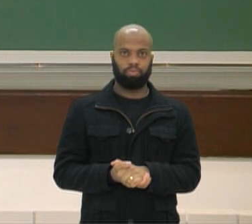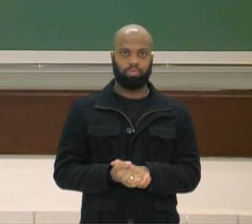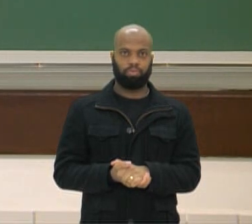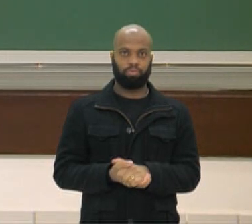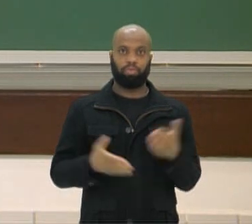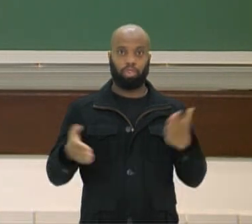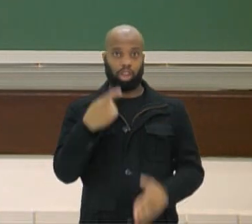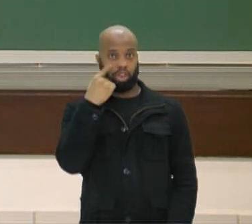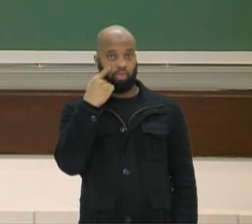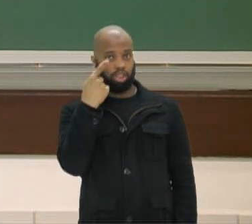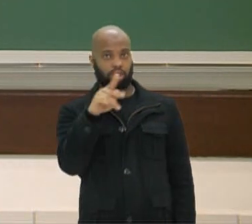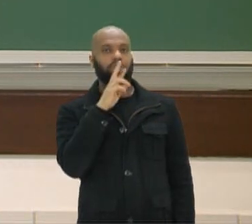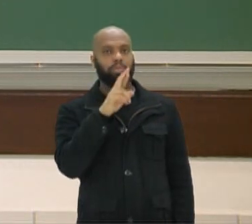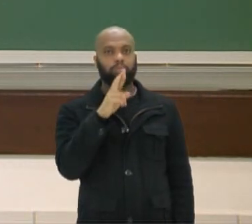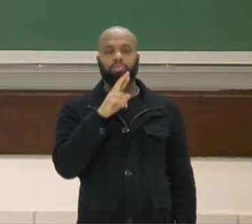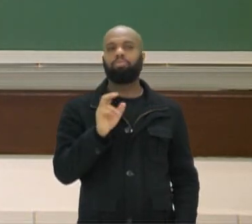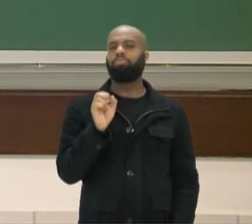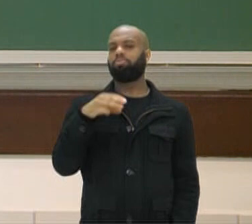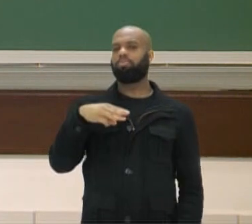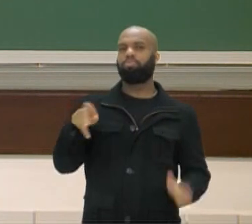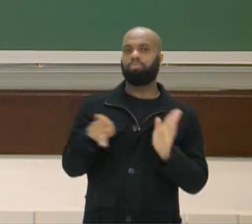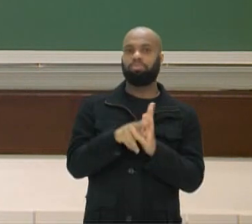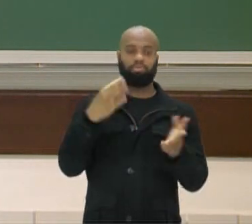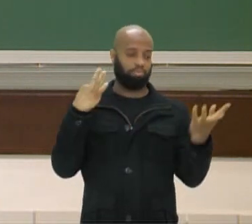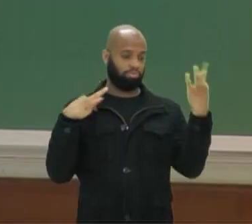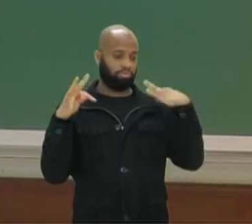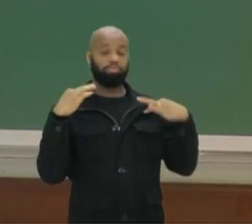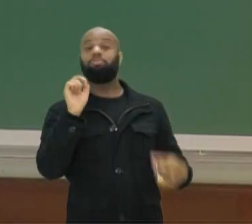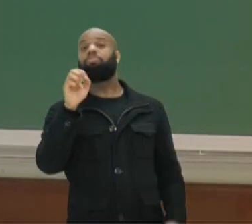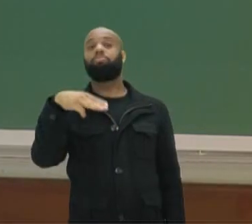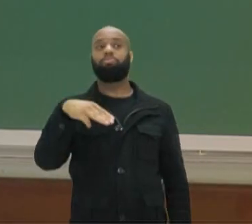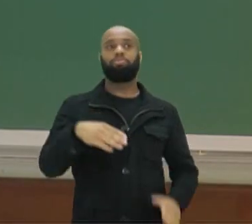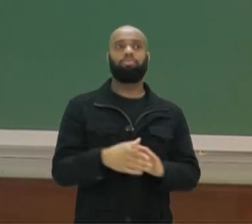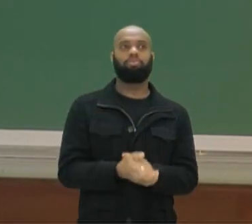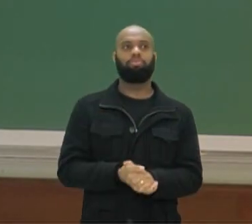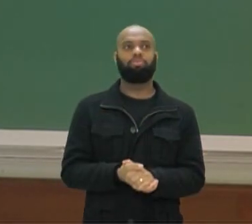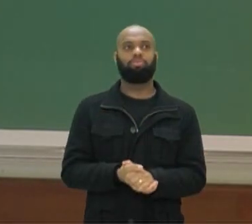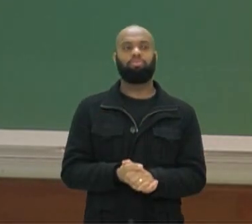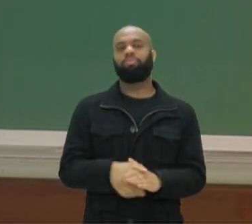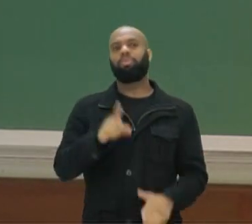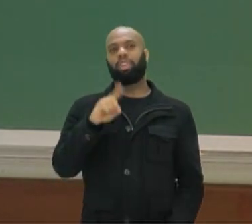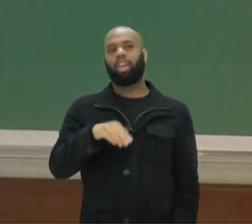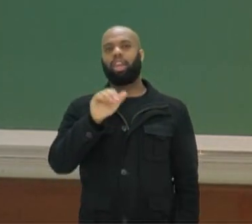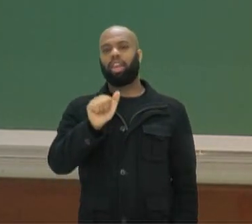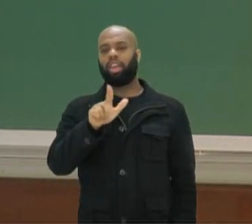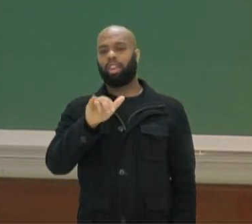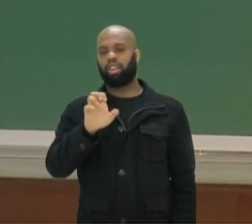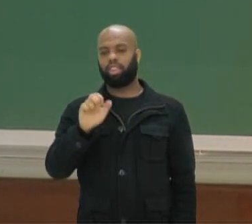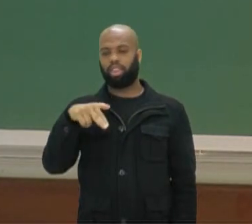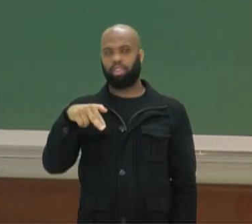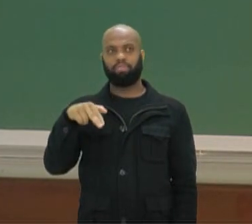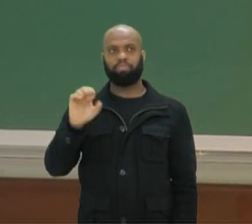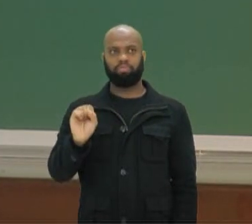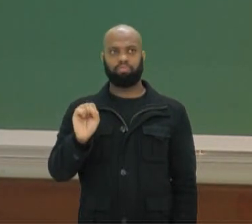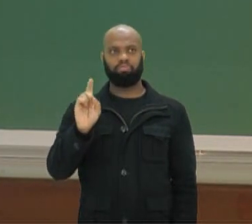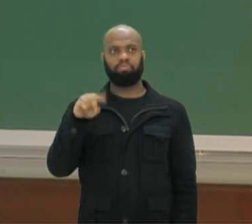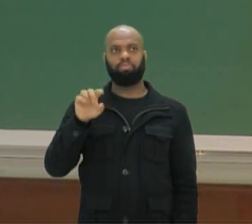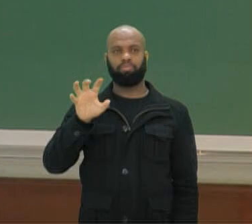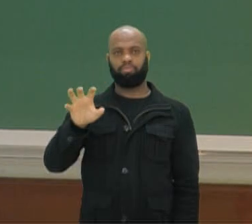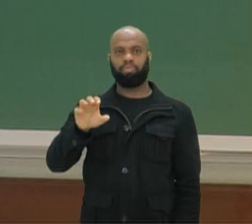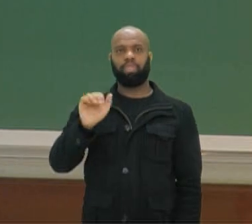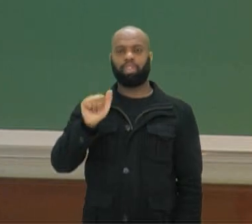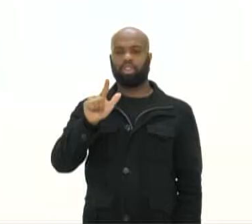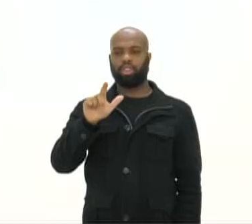Bora checar então, ó. Quem que é o possível turista? The alien is. O possível turista que é o alienígena. Não tem nem o que